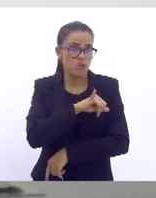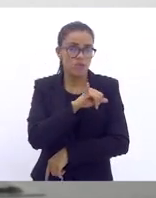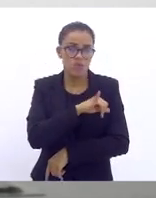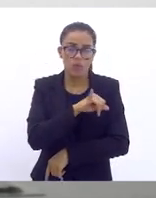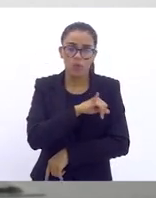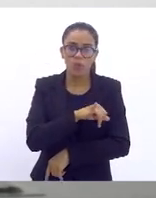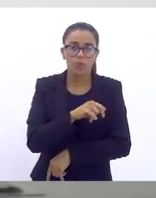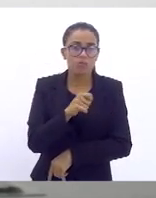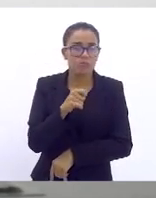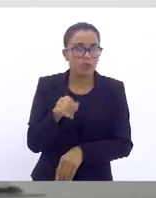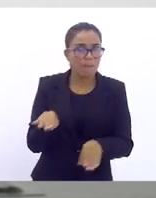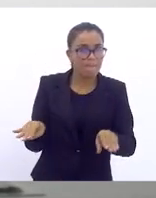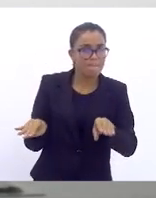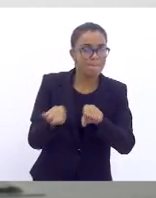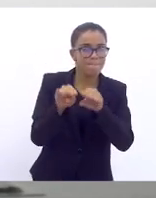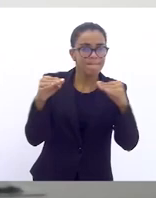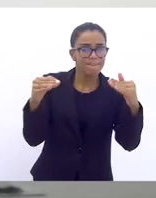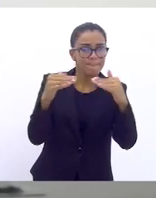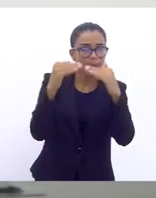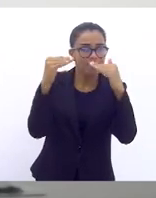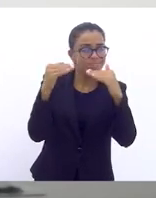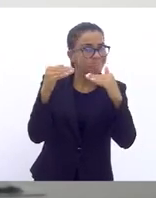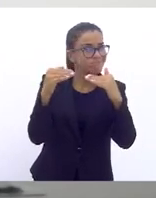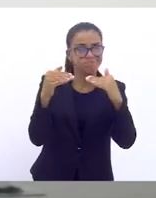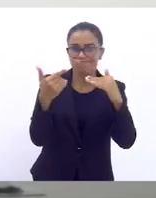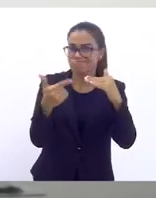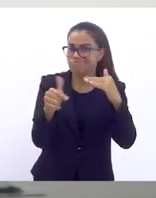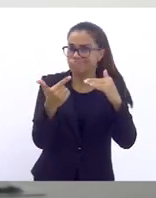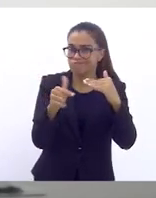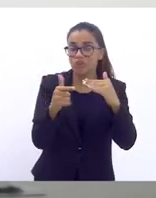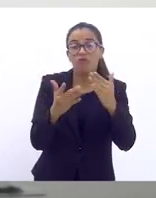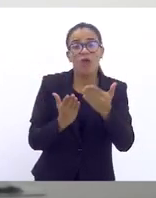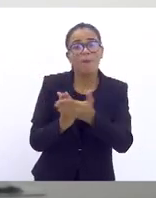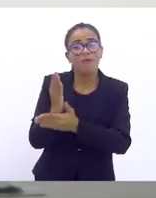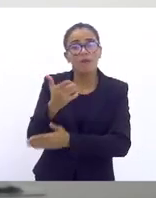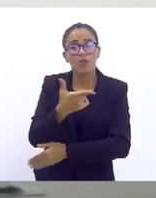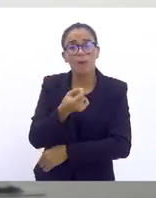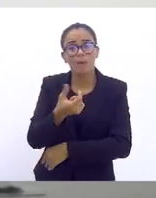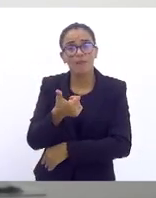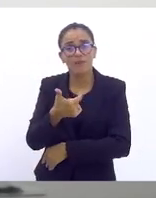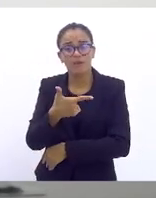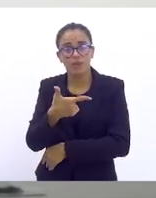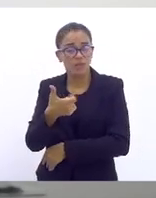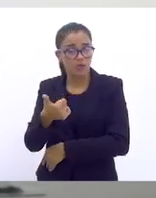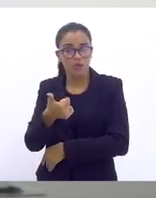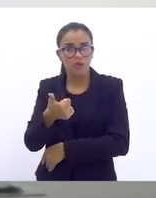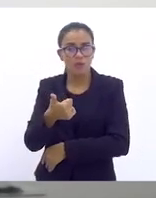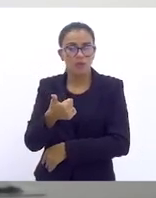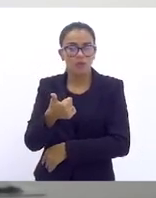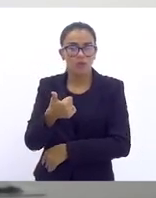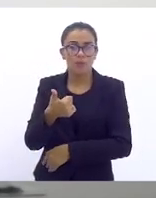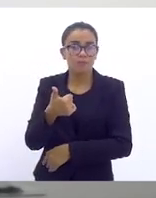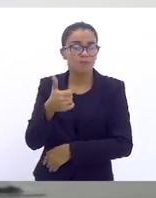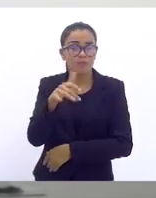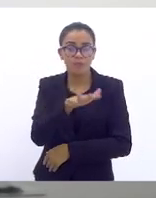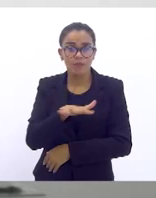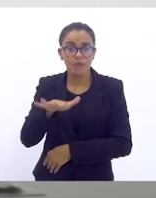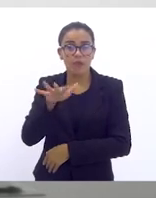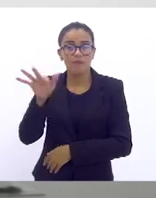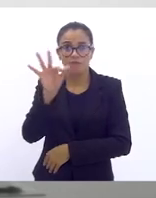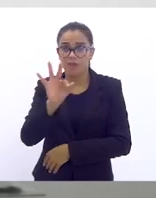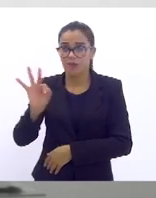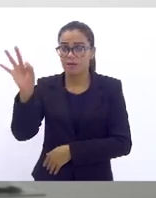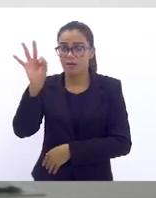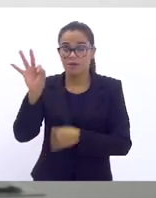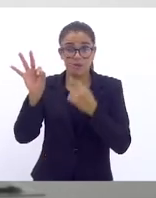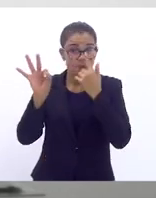compatível com a questão que foi já aprovado em 2021 no âmbito Federal então